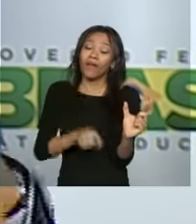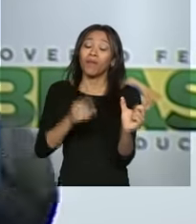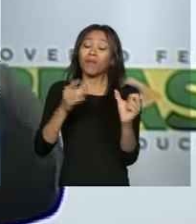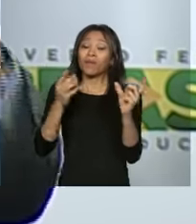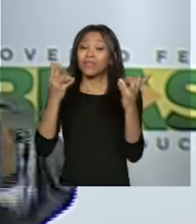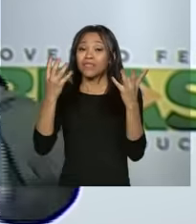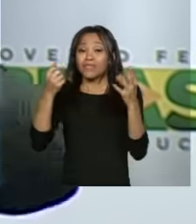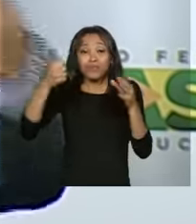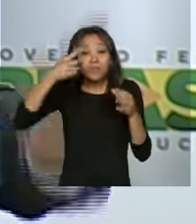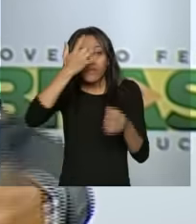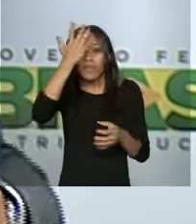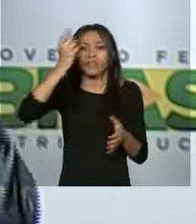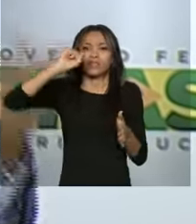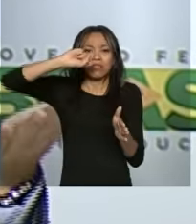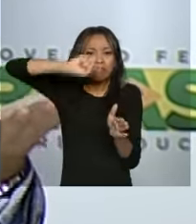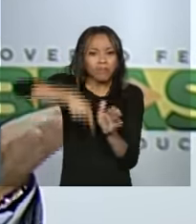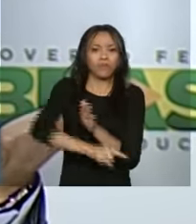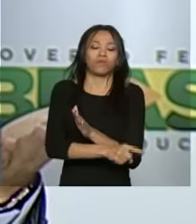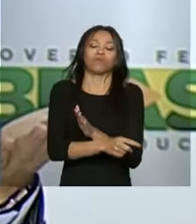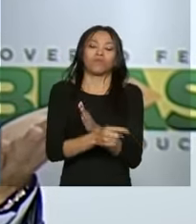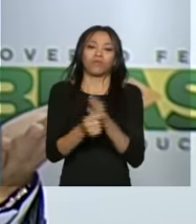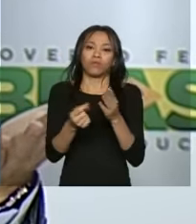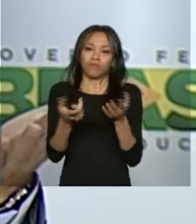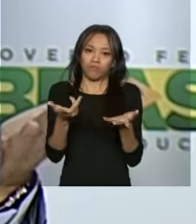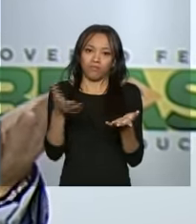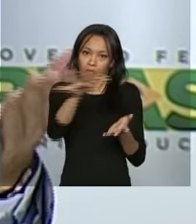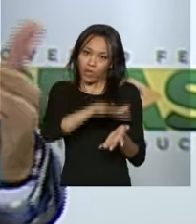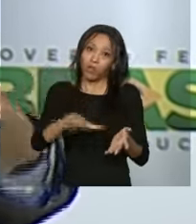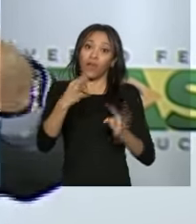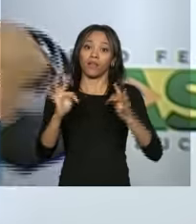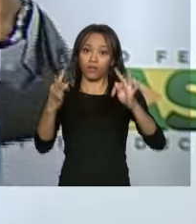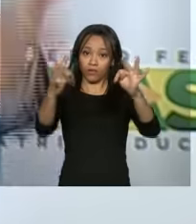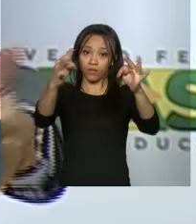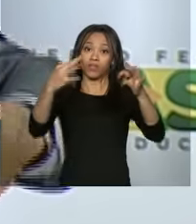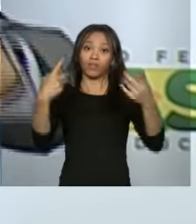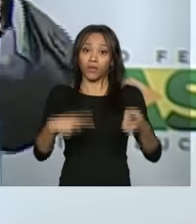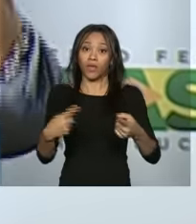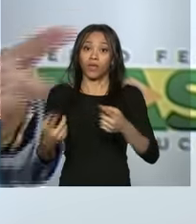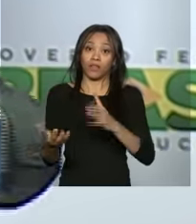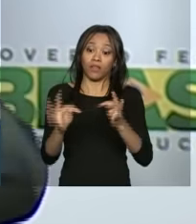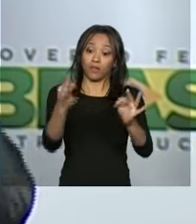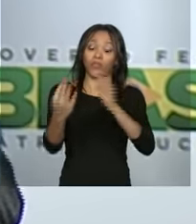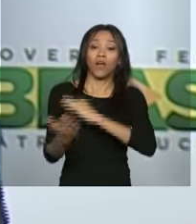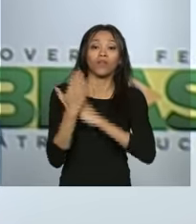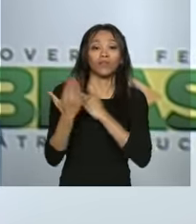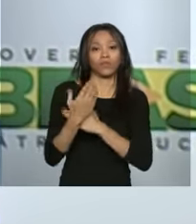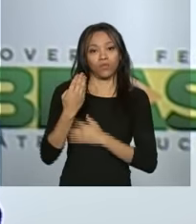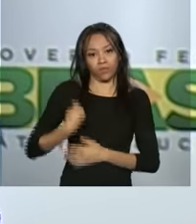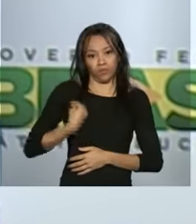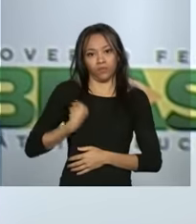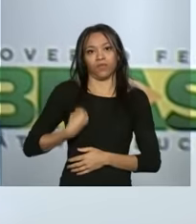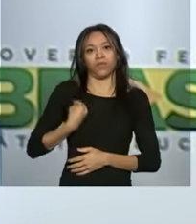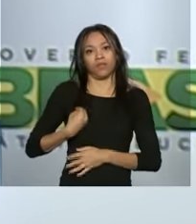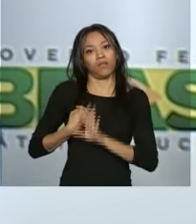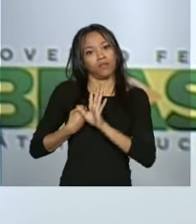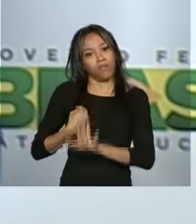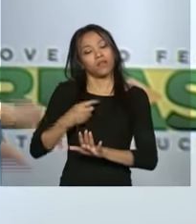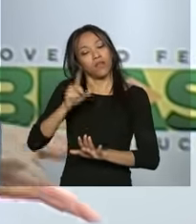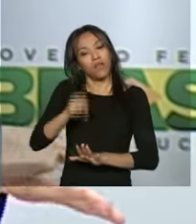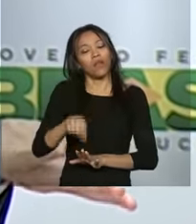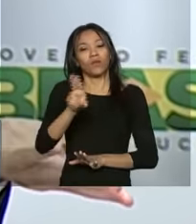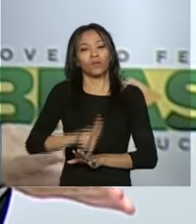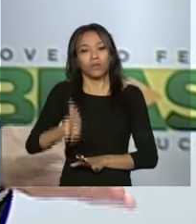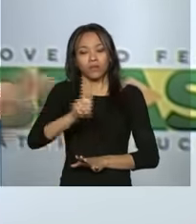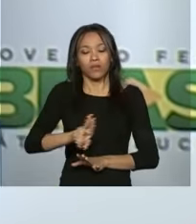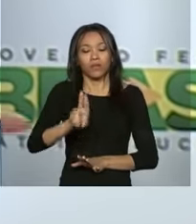área que tem inovação e ainda bem que tem inovação né porque a Inovação salva vida ajuda a melhorar a qualidade de vida mas ela também é utilizada